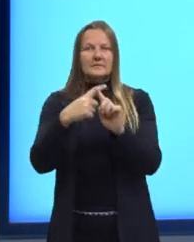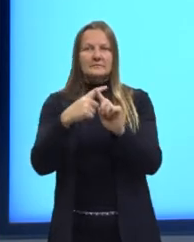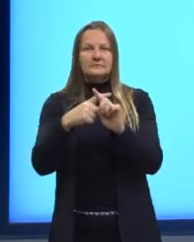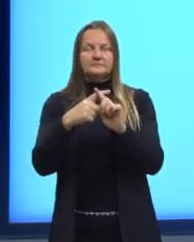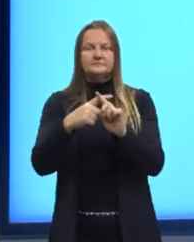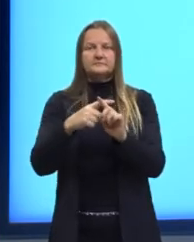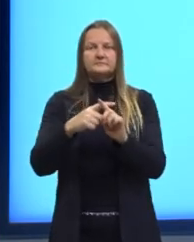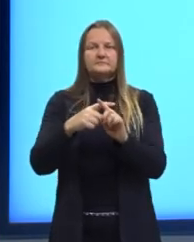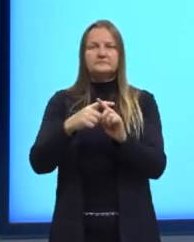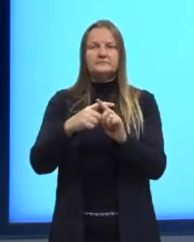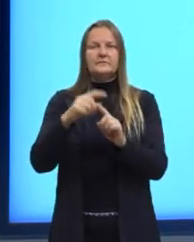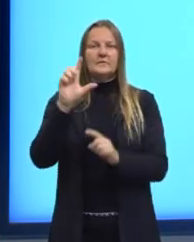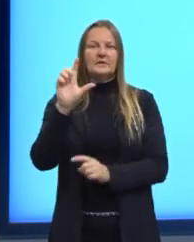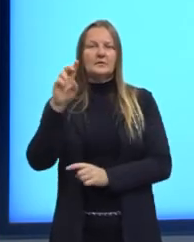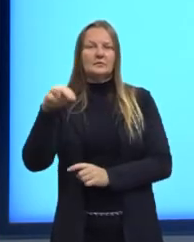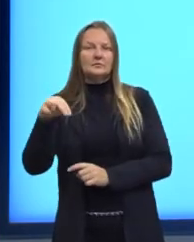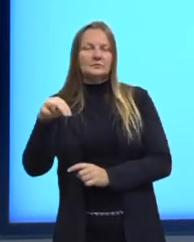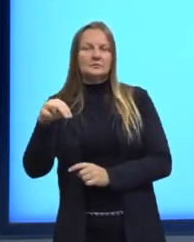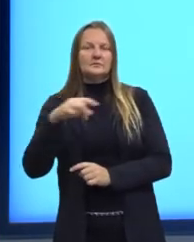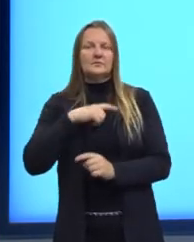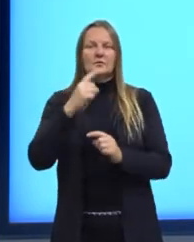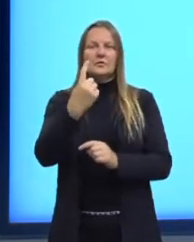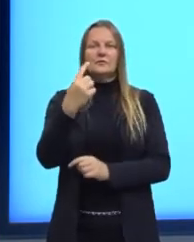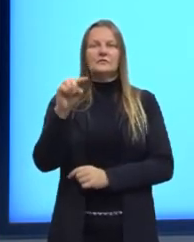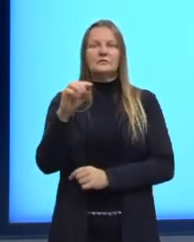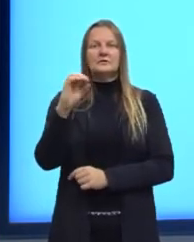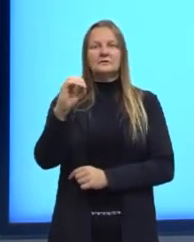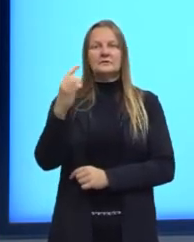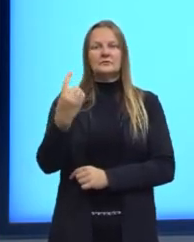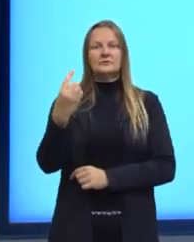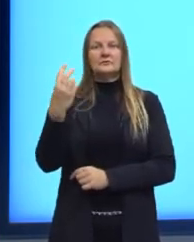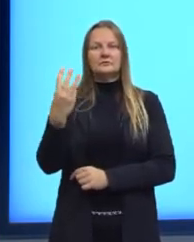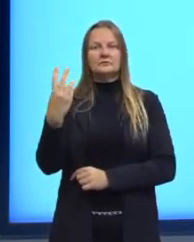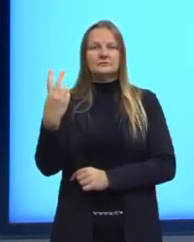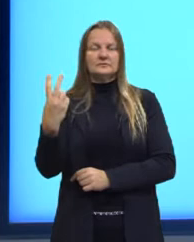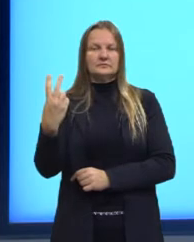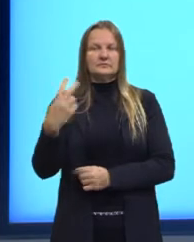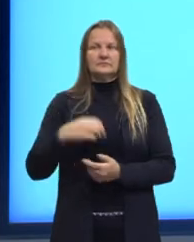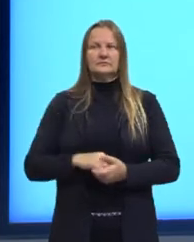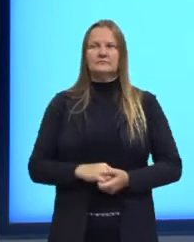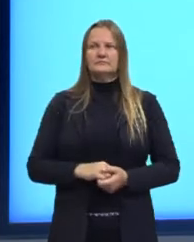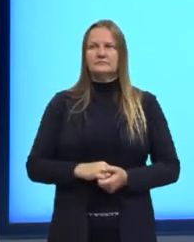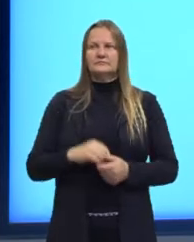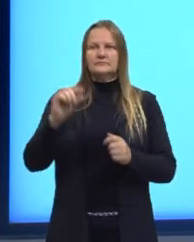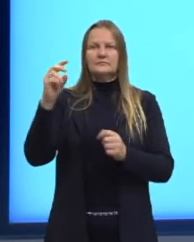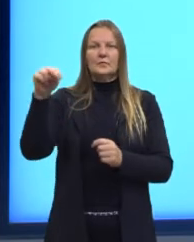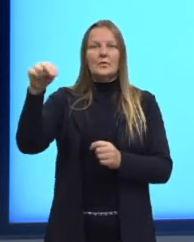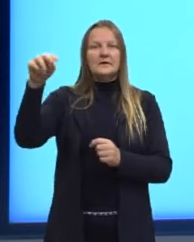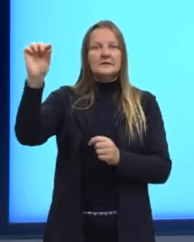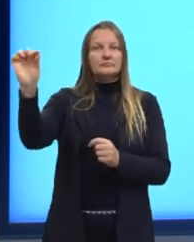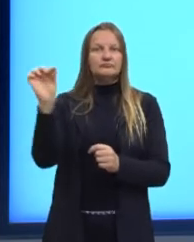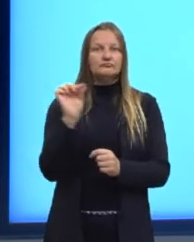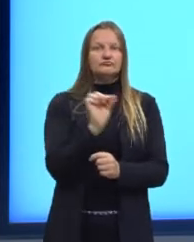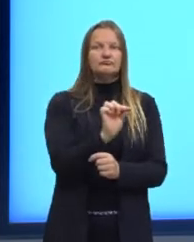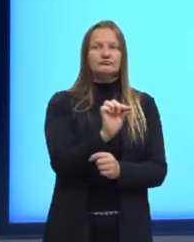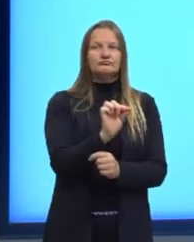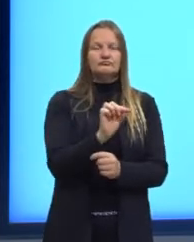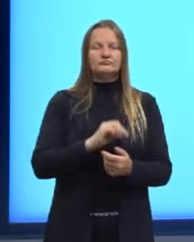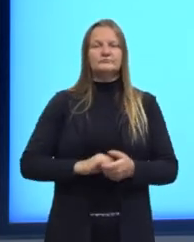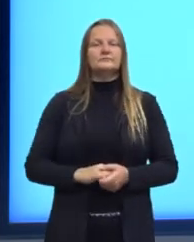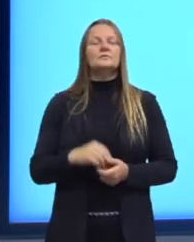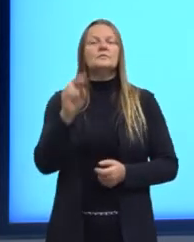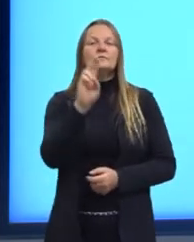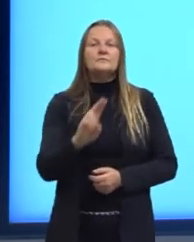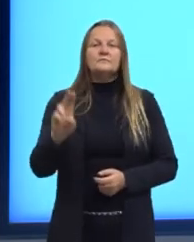logaritmo natural de 1,0132 tá o que que nós vamos